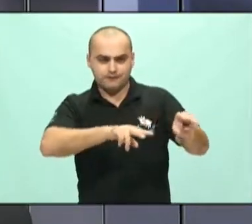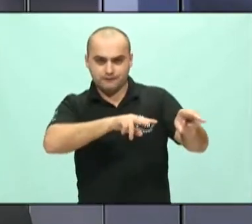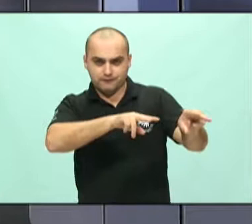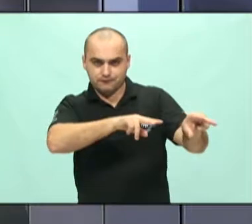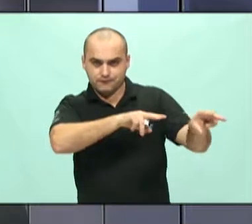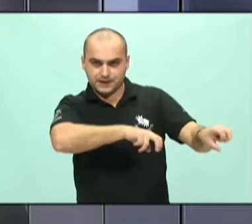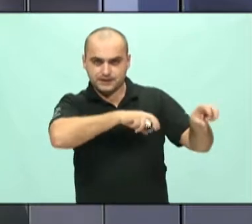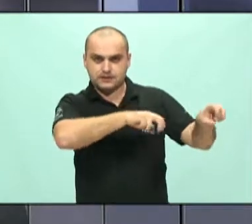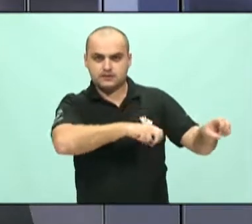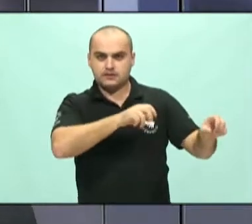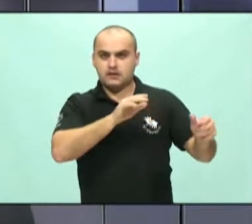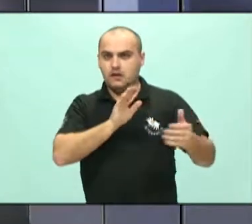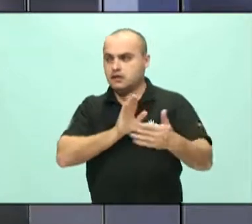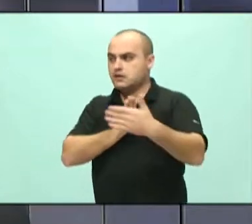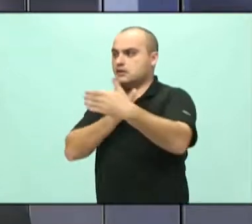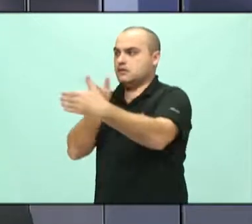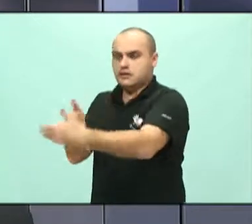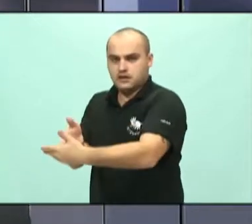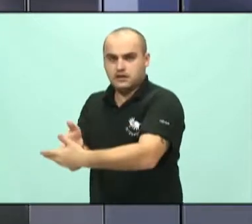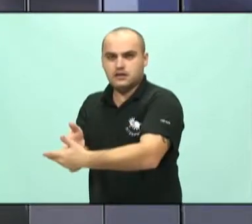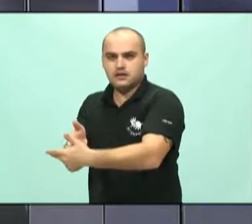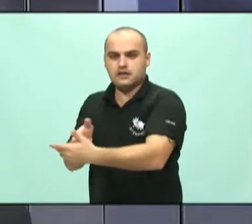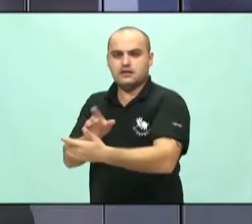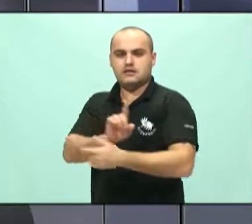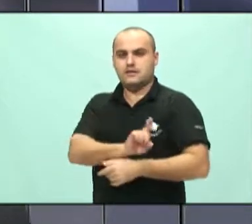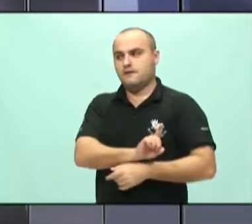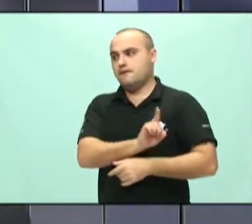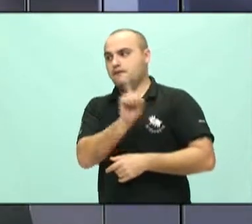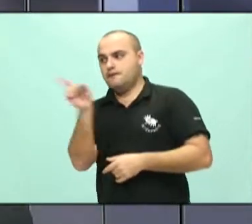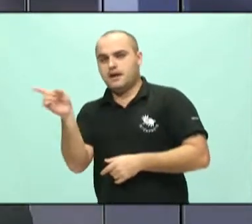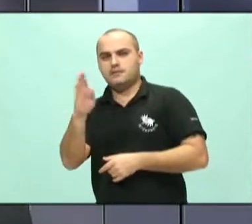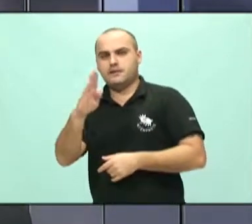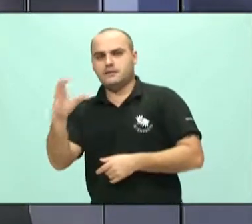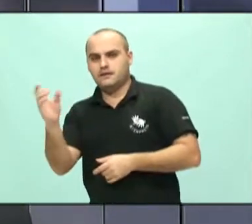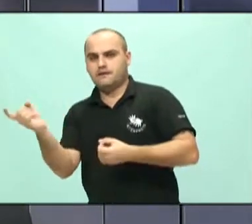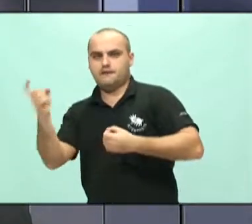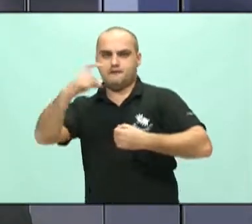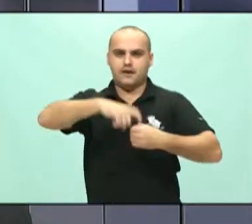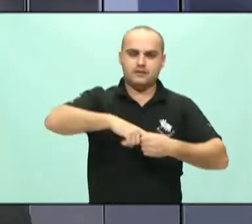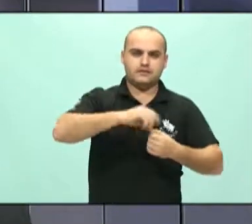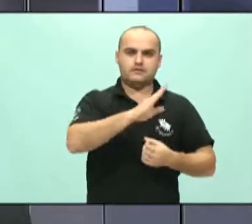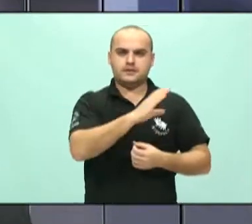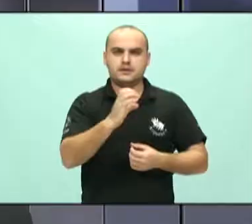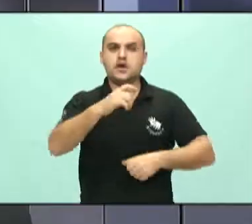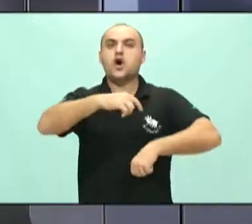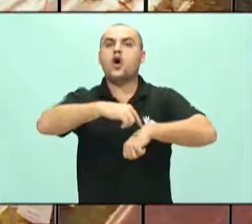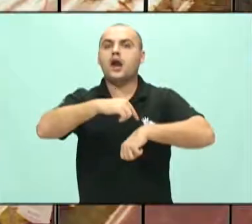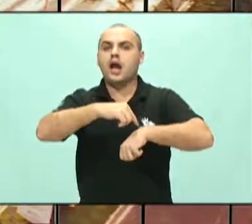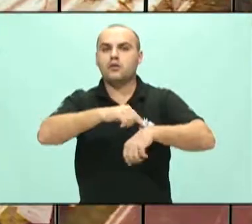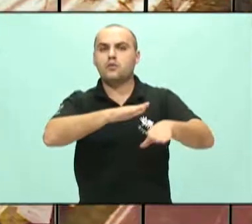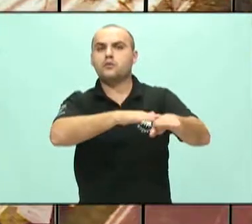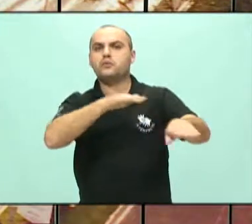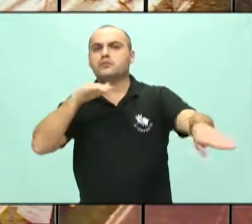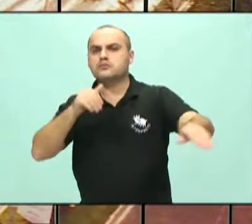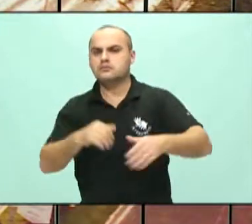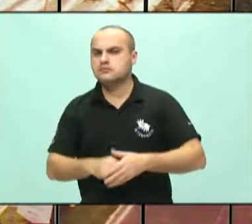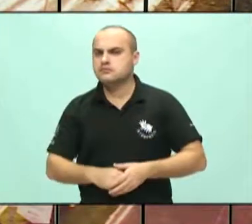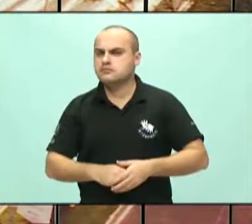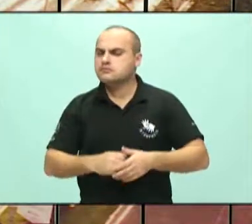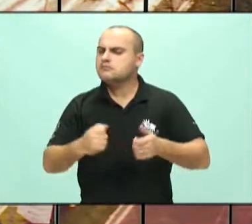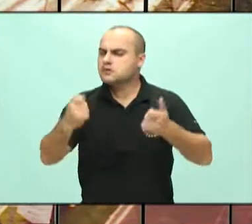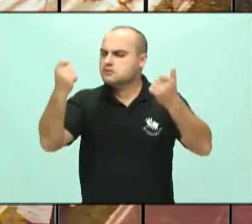Camboriú, ida ou Frida, indo ou voltando nos horários de pico, e me diga se não é necessário